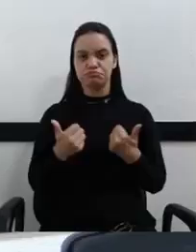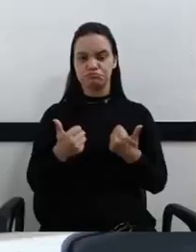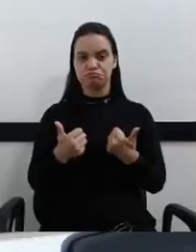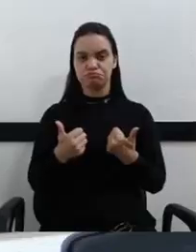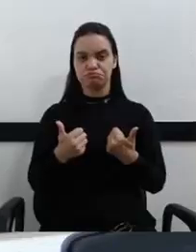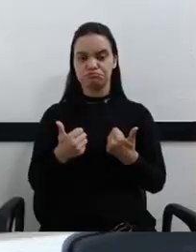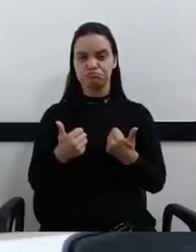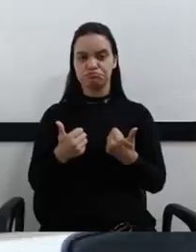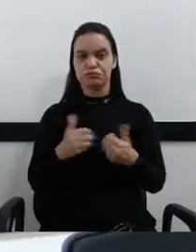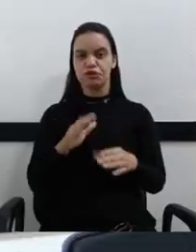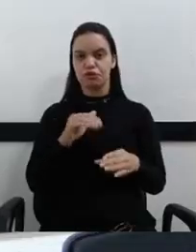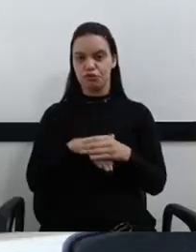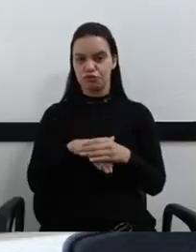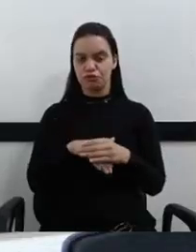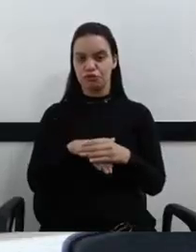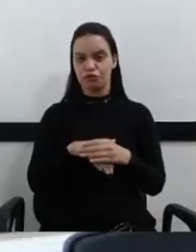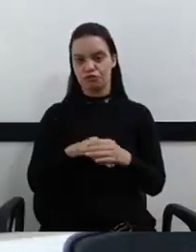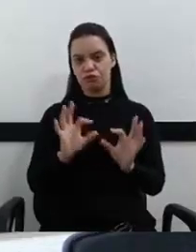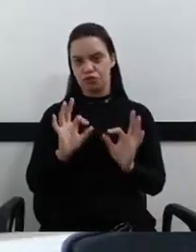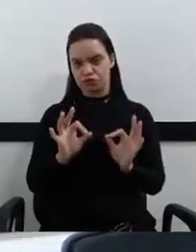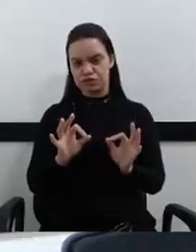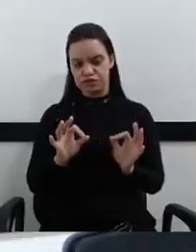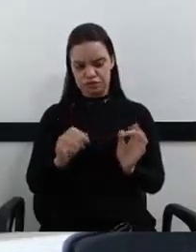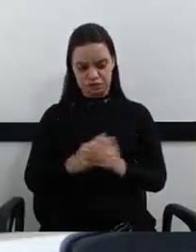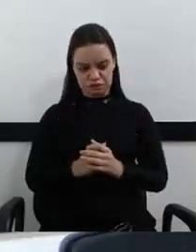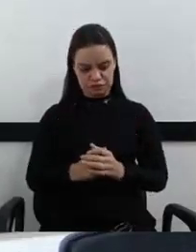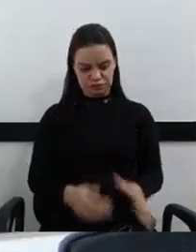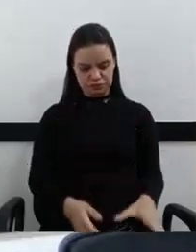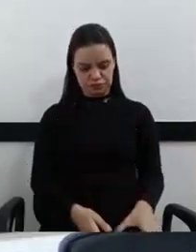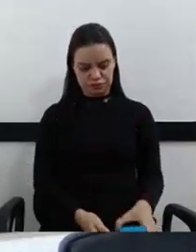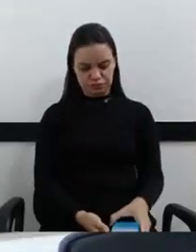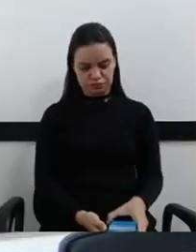Então, nesse sentido, voto acolhendo o aditamento da servidora, presidente.